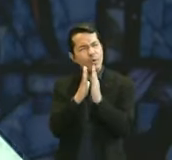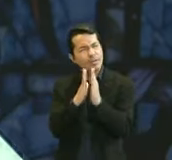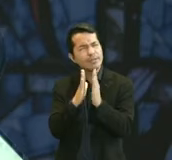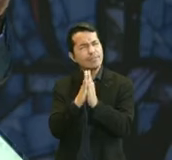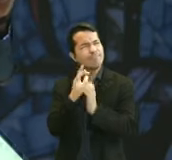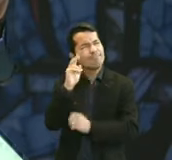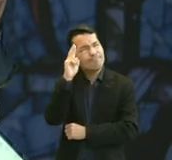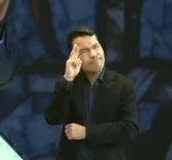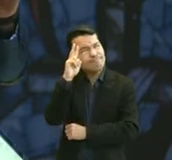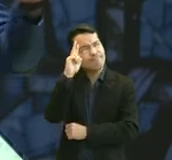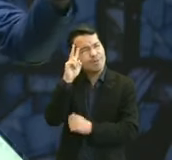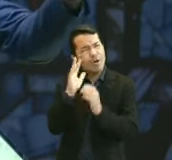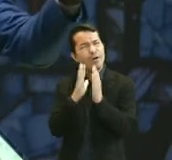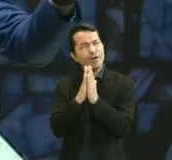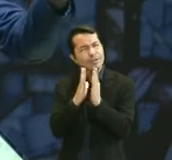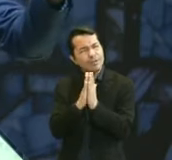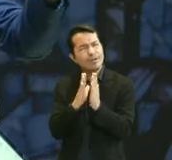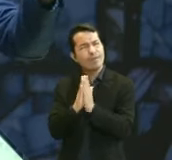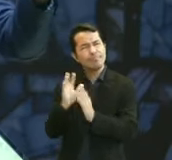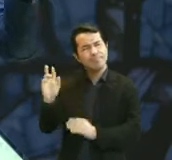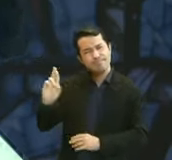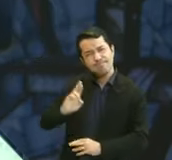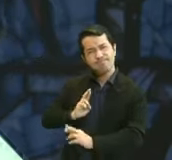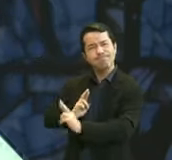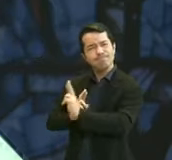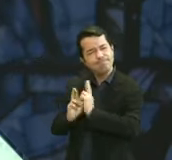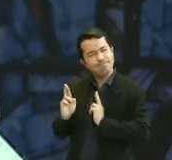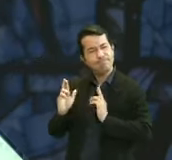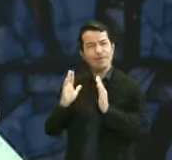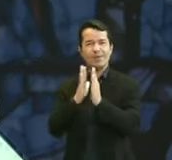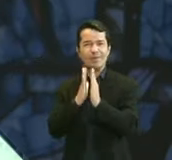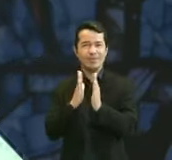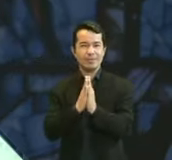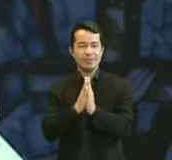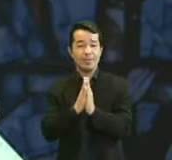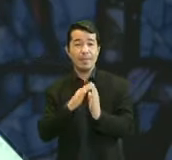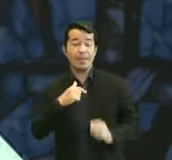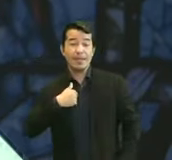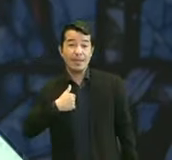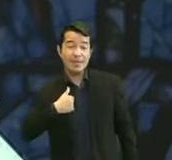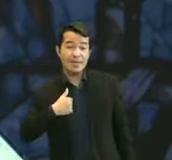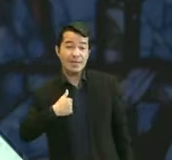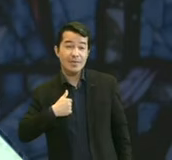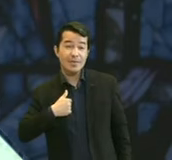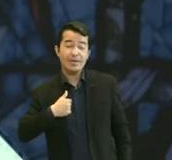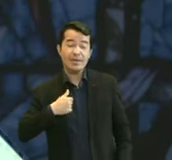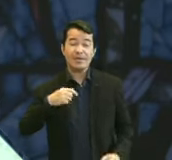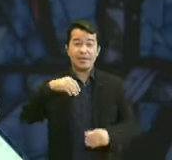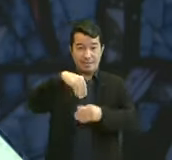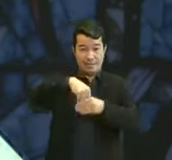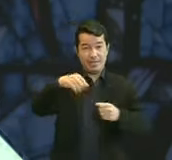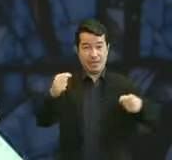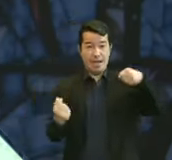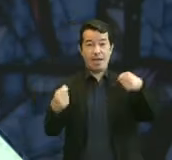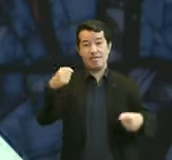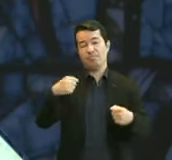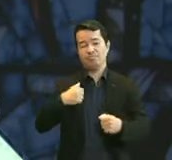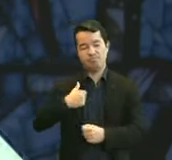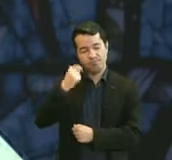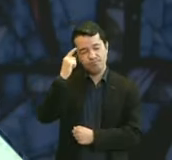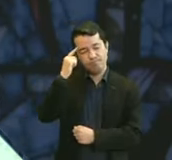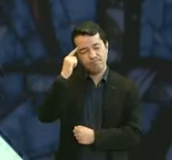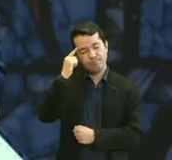Eu cheguei, estava ali no carro e de repente começou a tocar. Estava orando e começou a